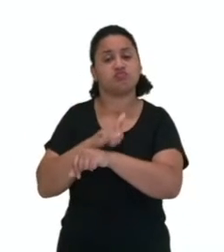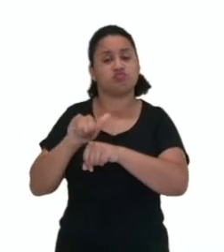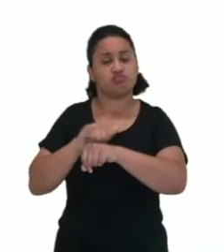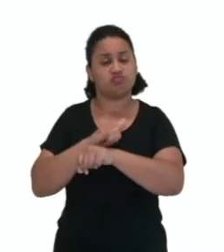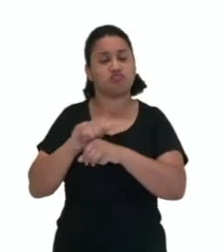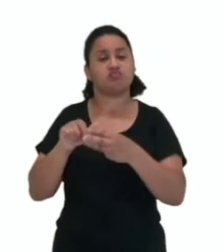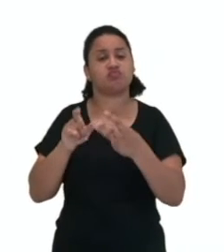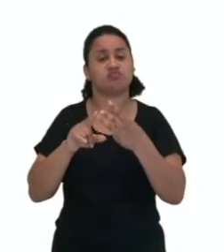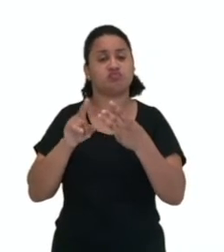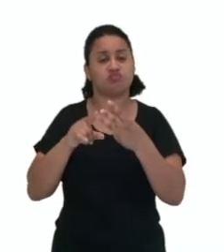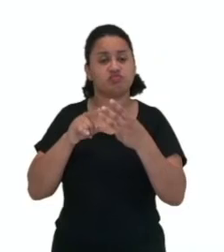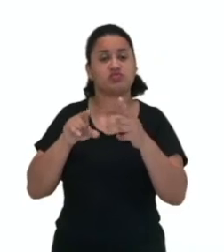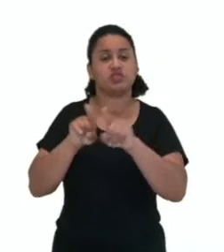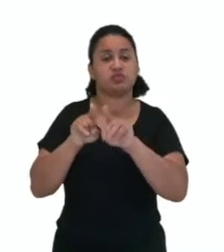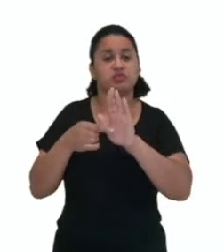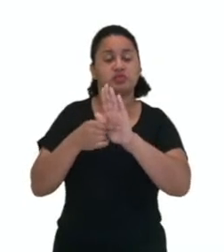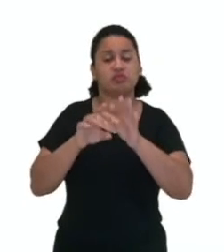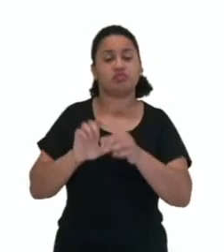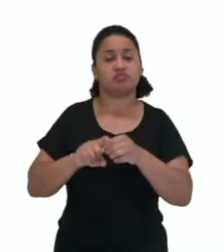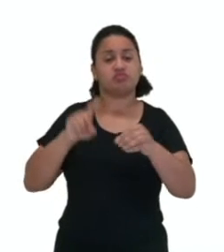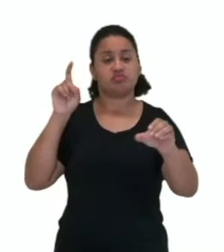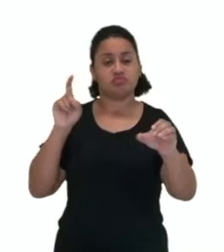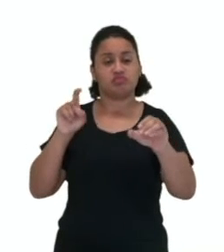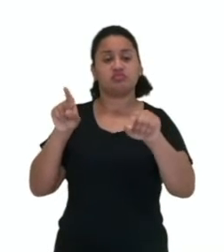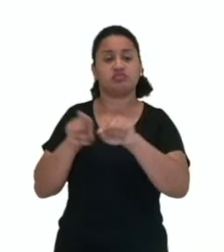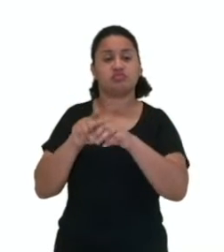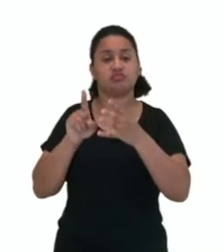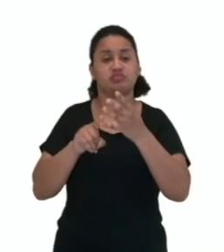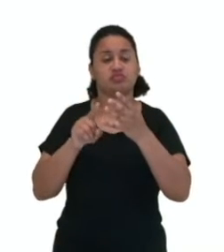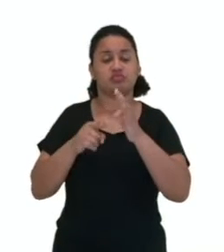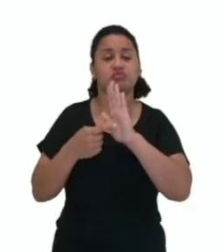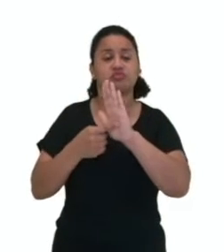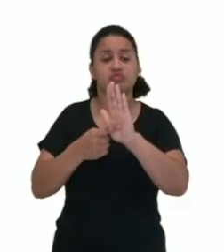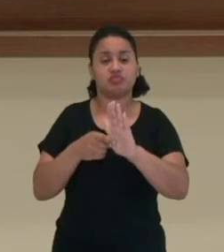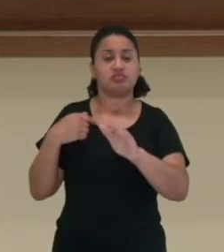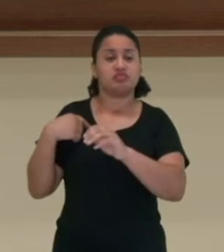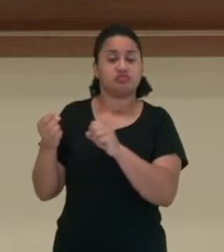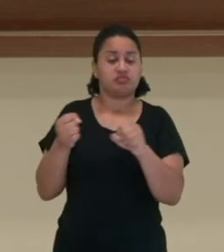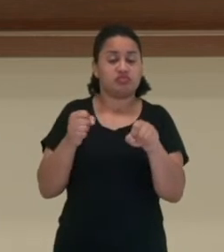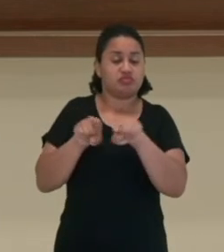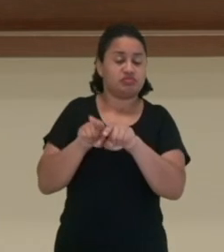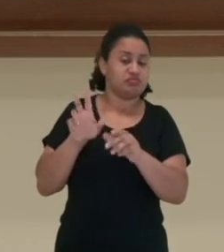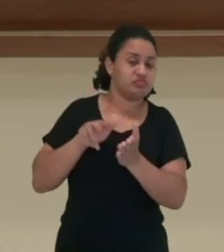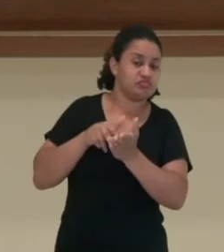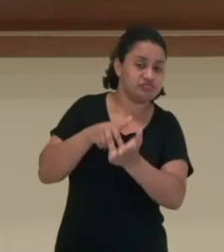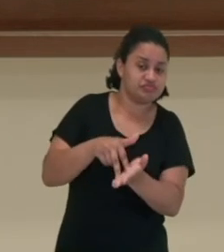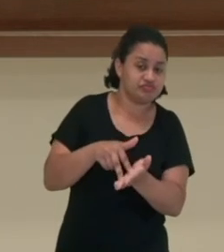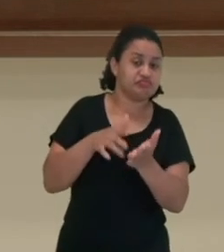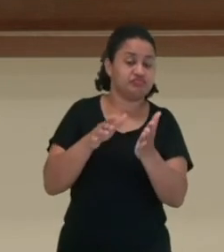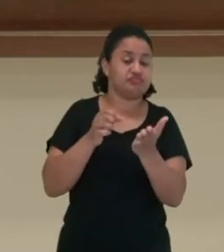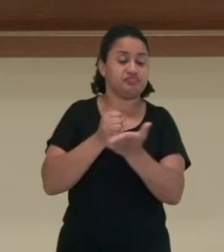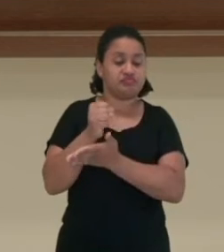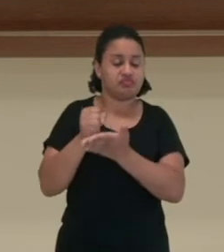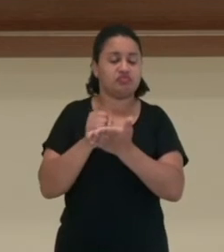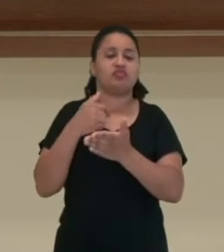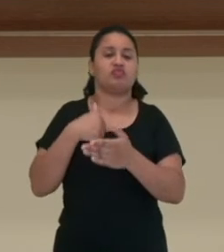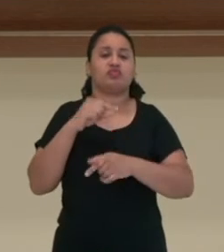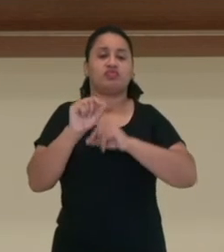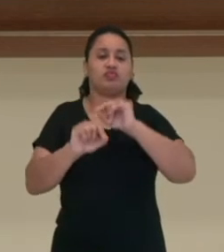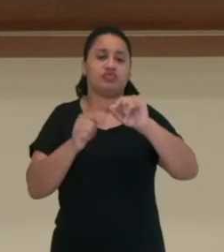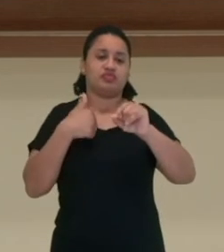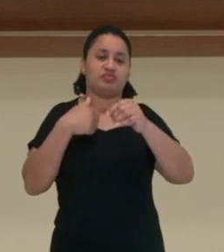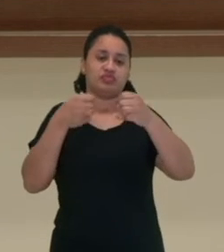demonstrar independência, para demonstrar poder e afirmação. Então, com base dentro do que a gente